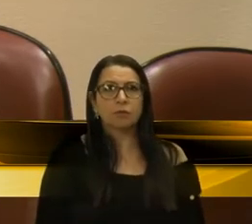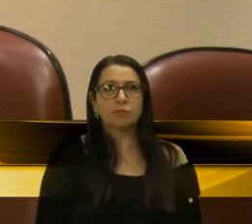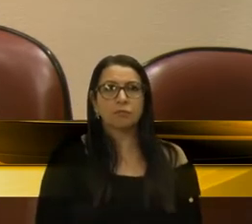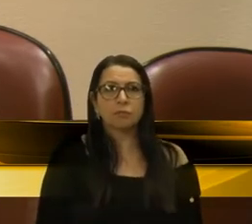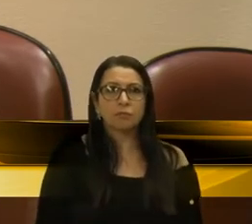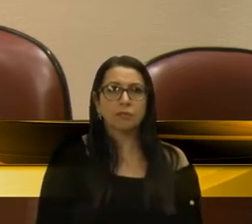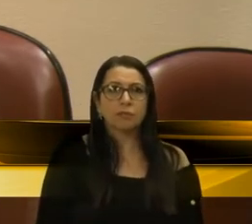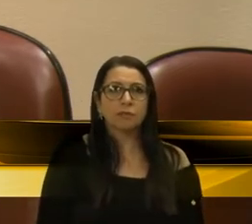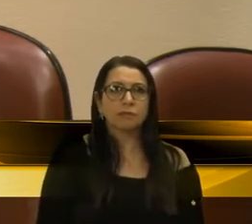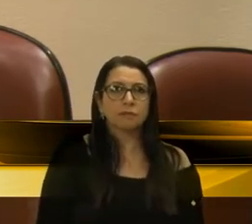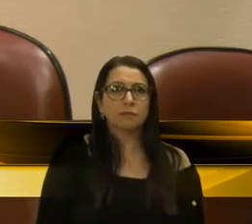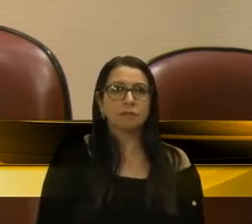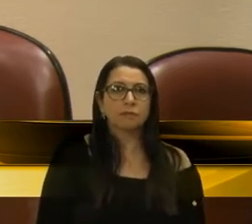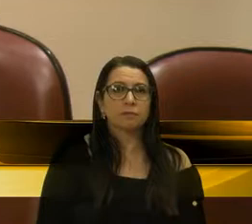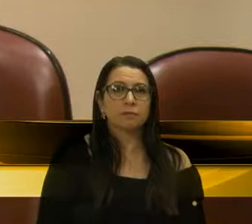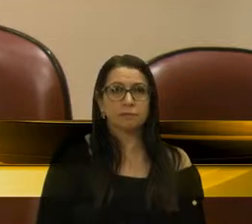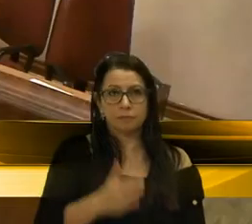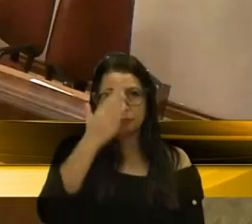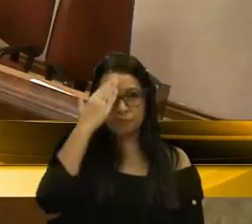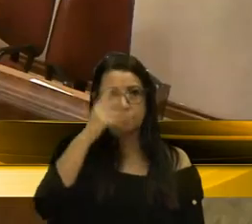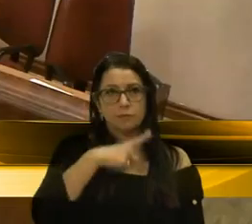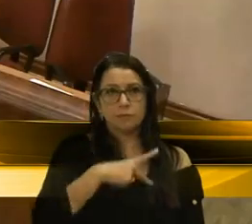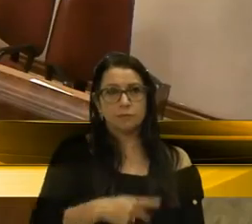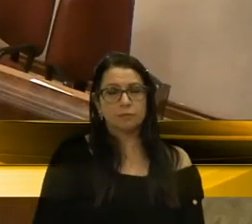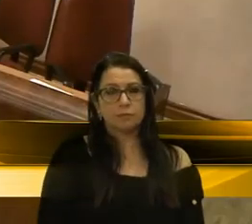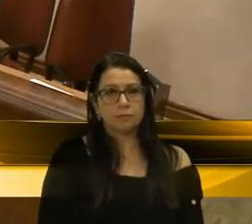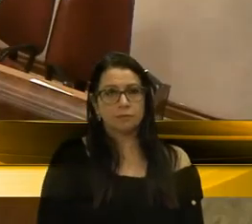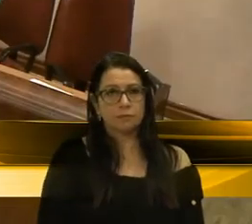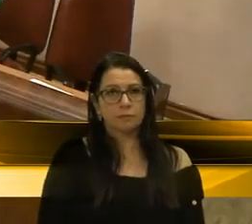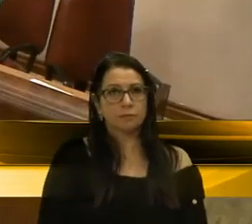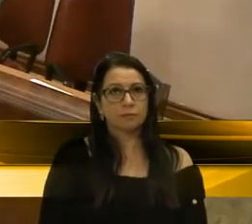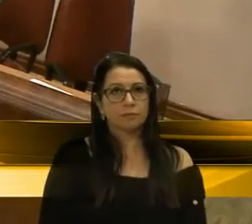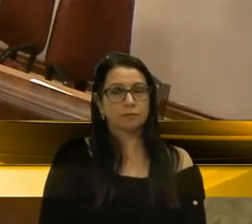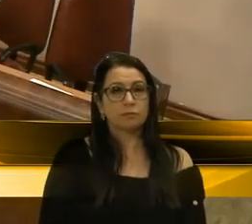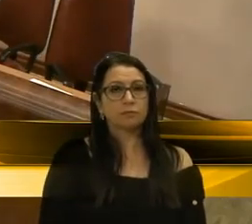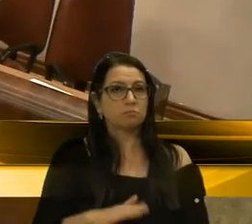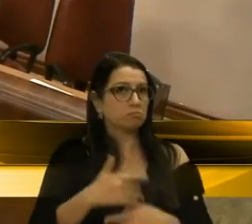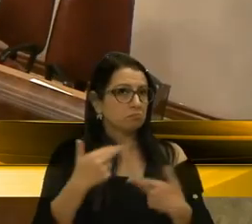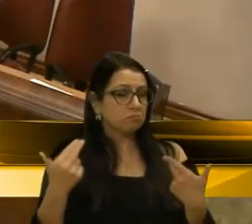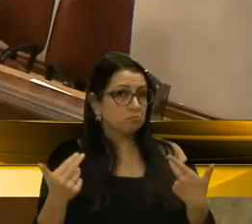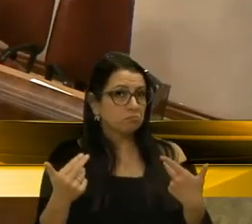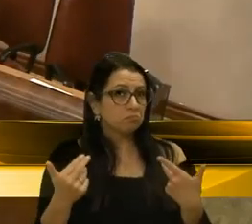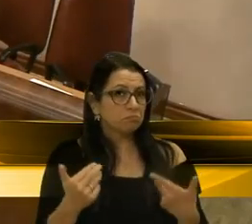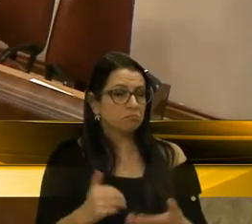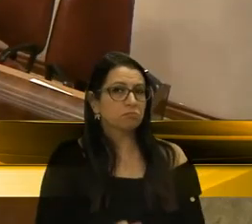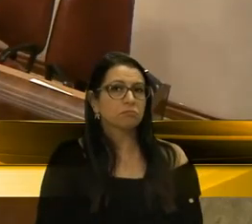Obrigada, presidente. Mais alguma colocação?